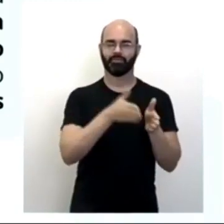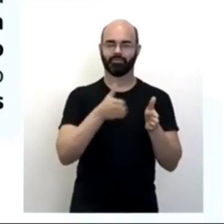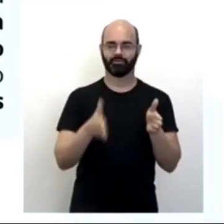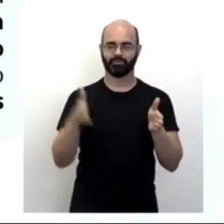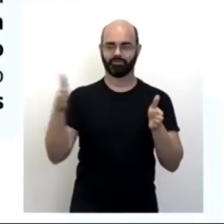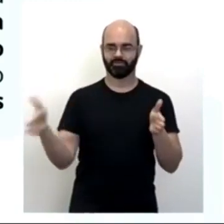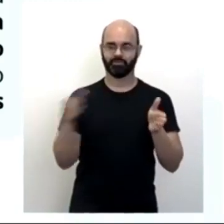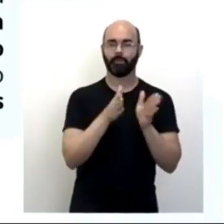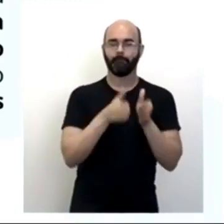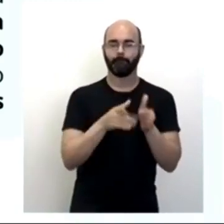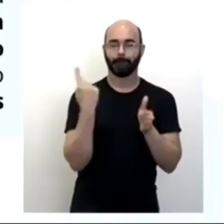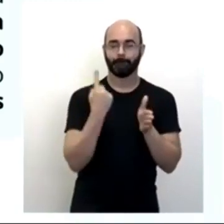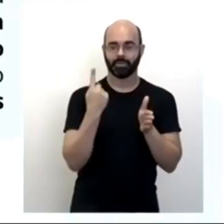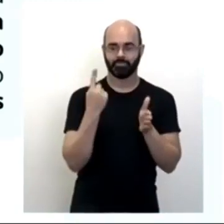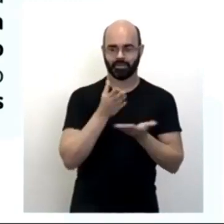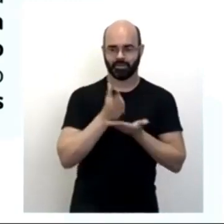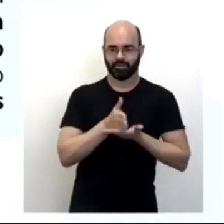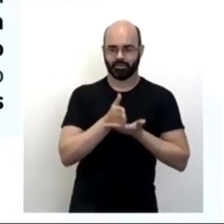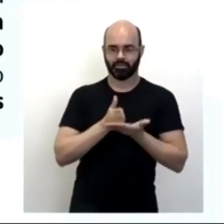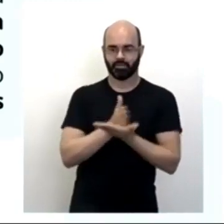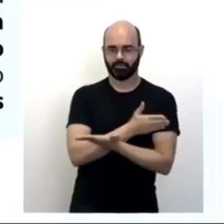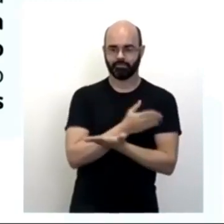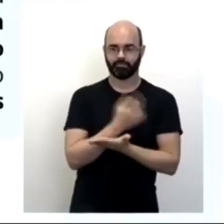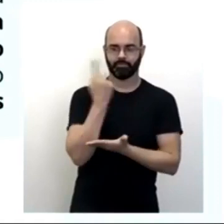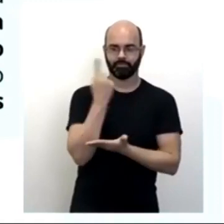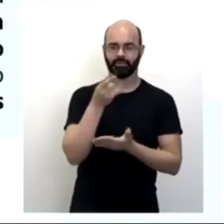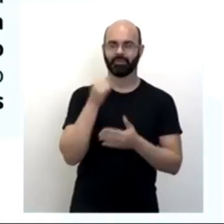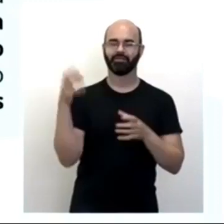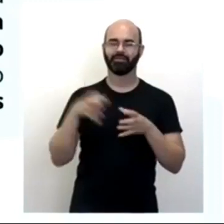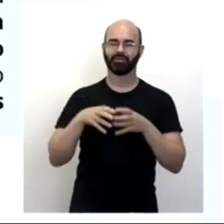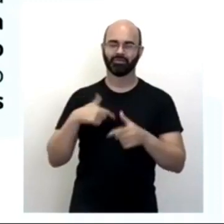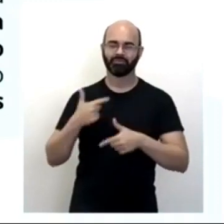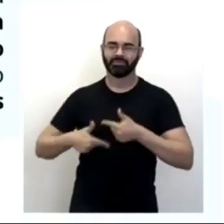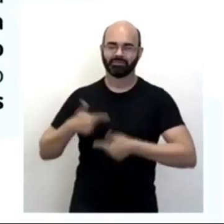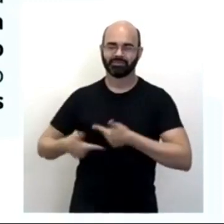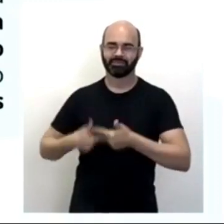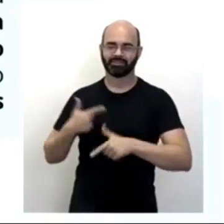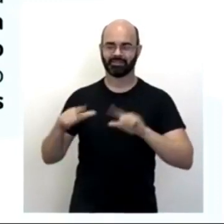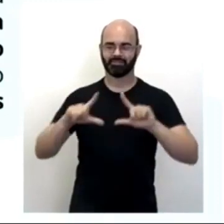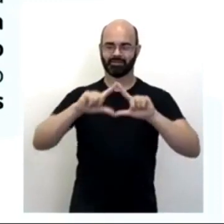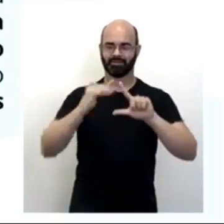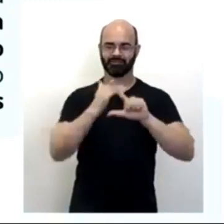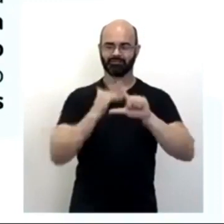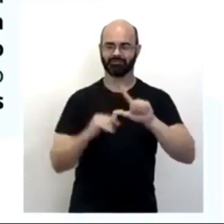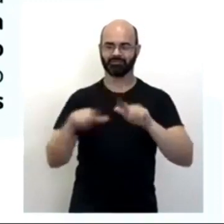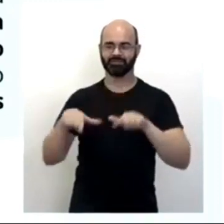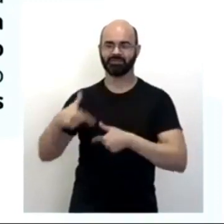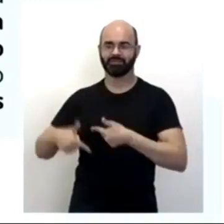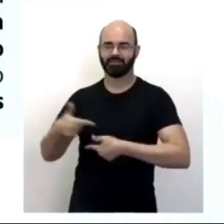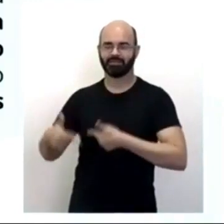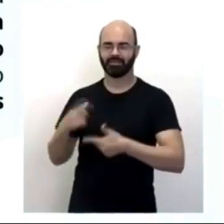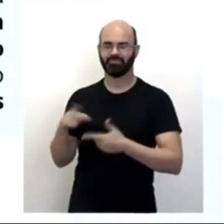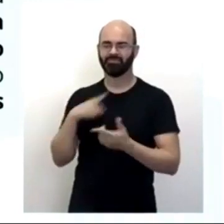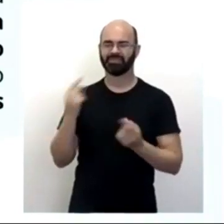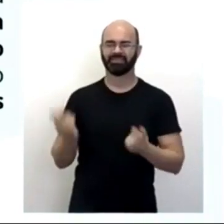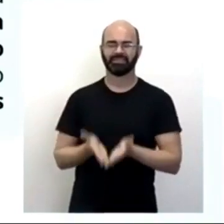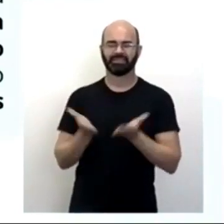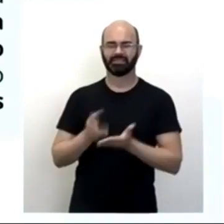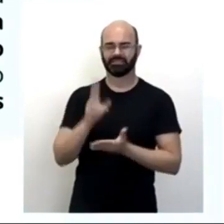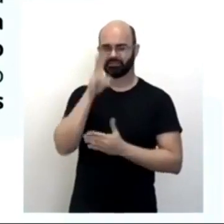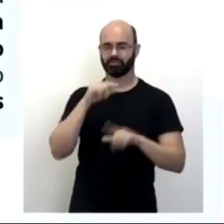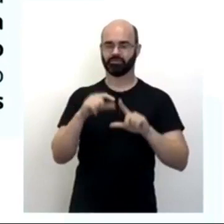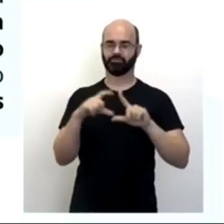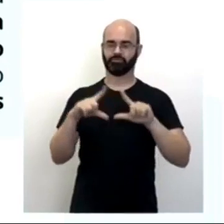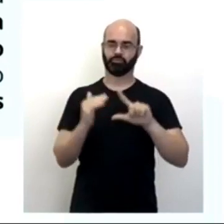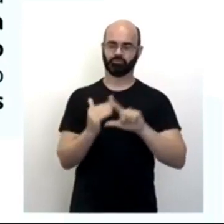período onde as condições da classe operária são muito ruins, há muita miséria e a elite